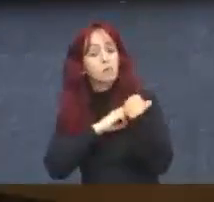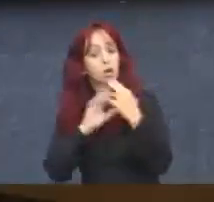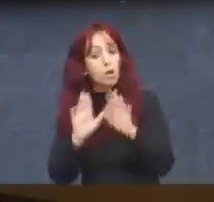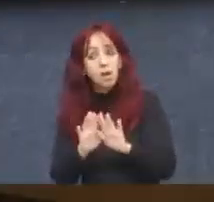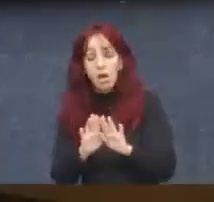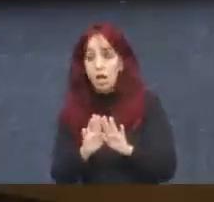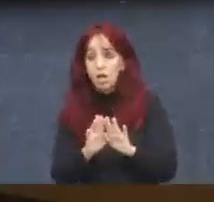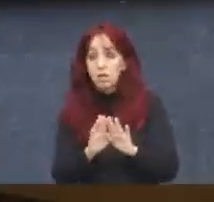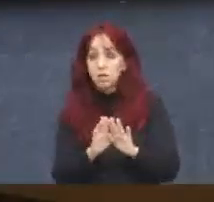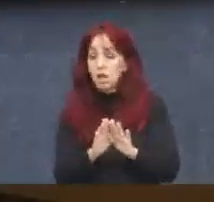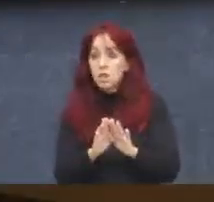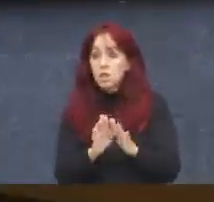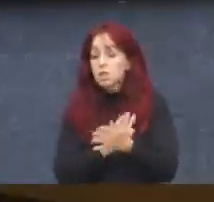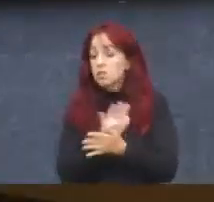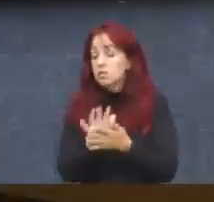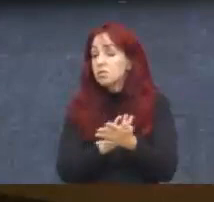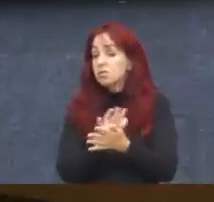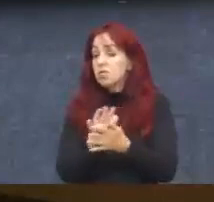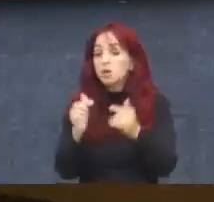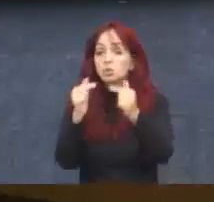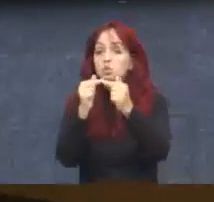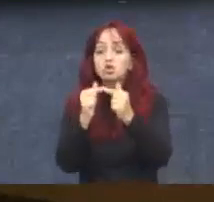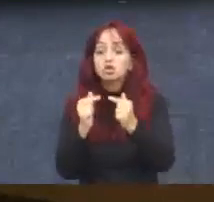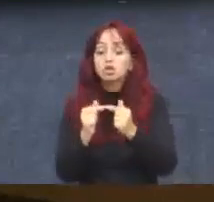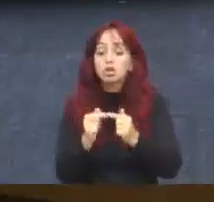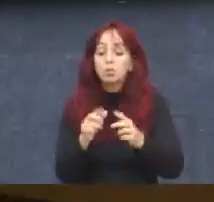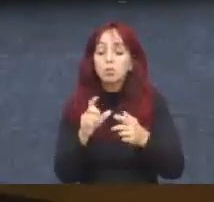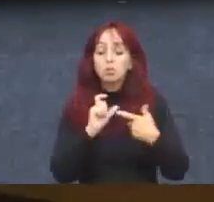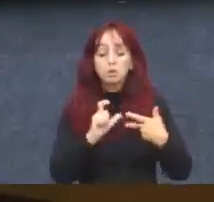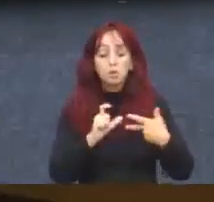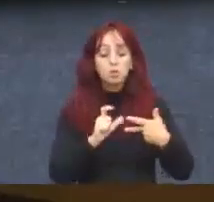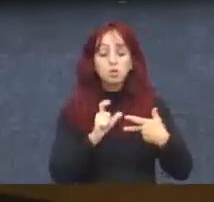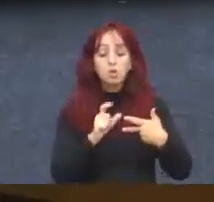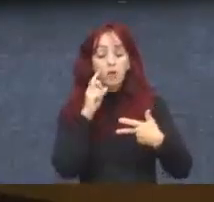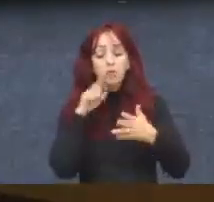atuação do Poder Executivo. Então,